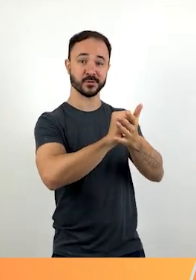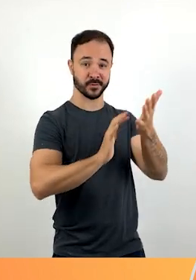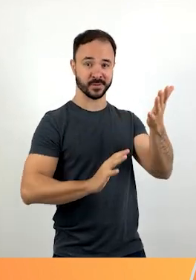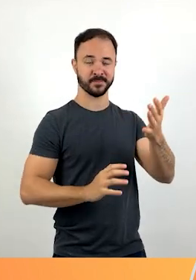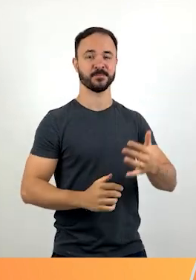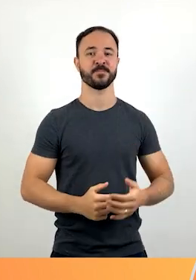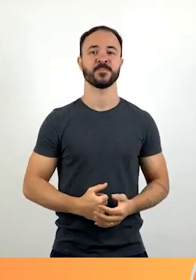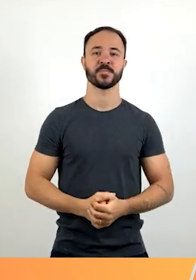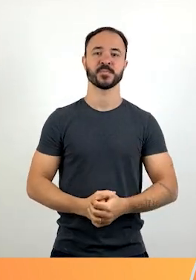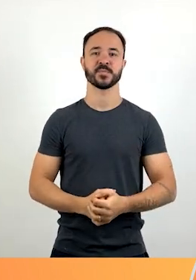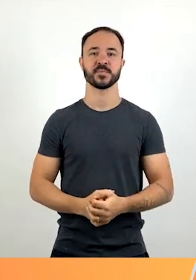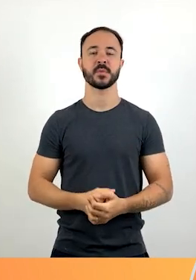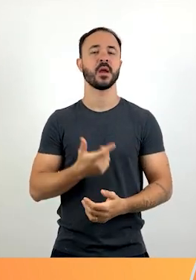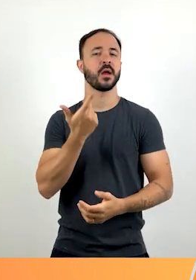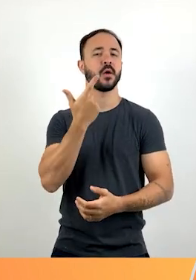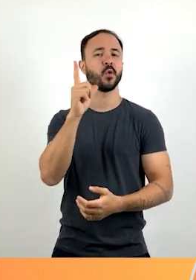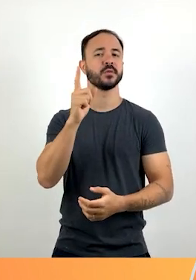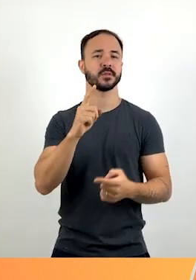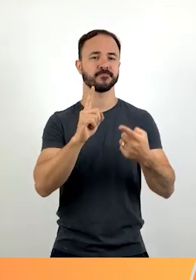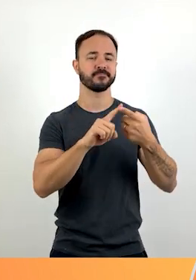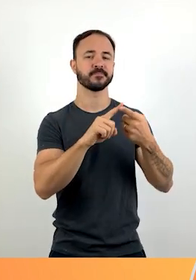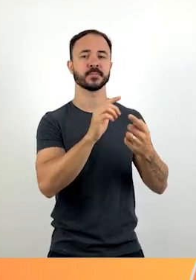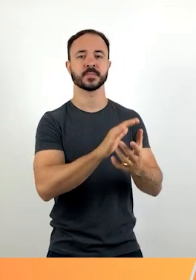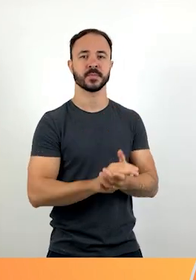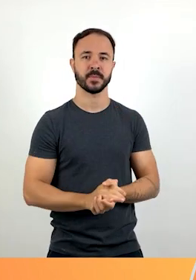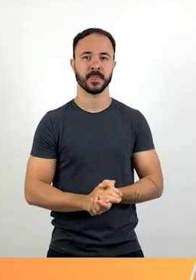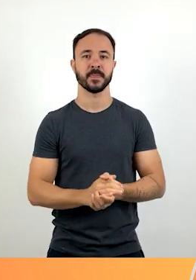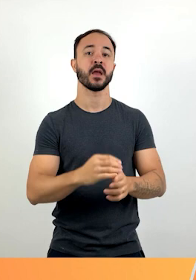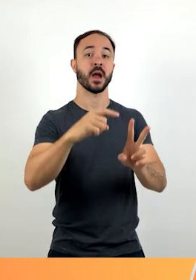só aqui o item I. Raiz quadrada de